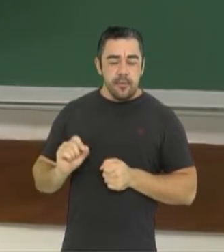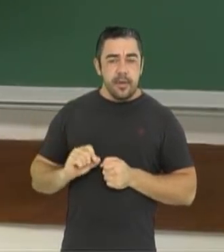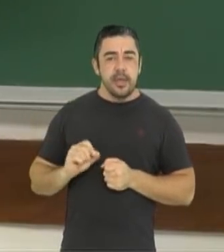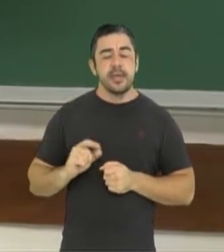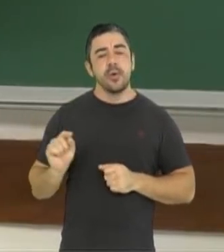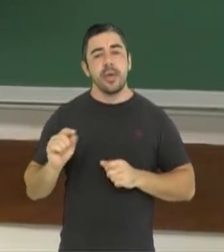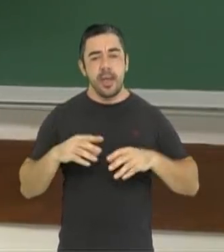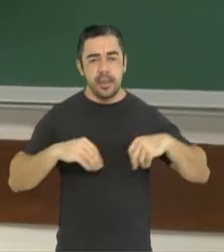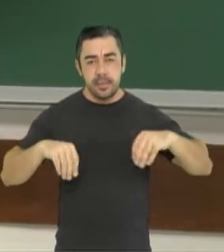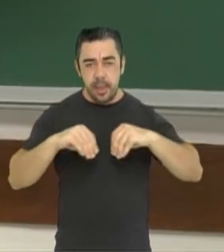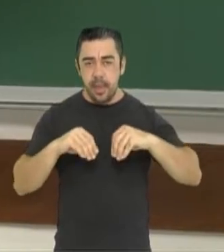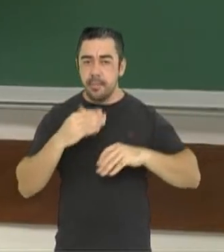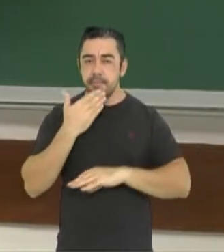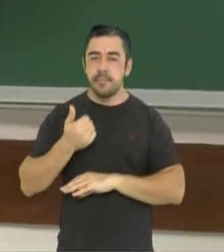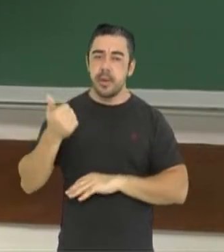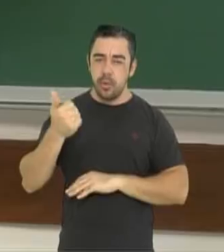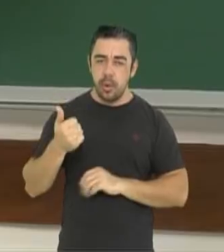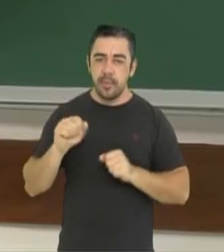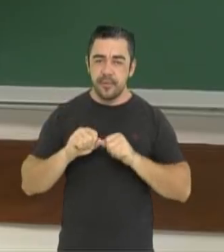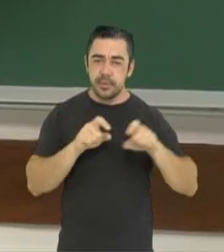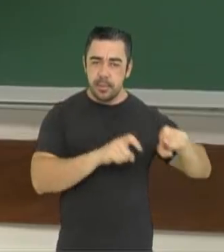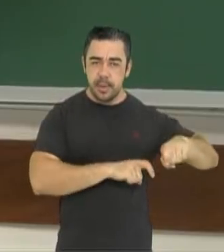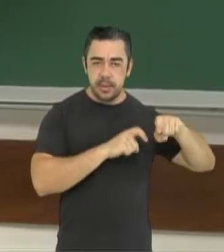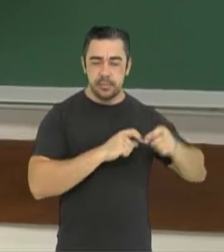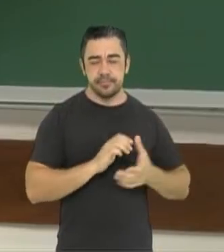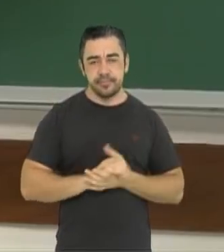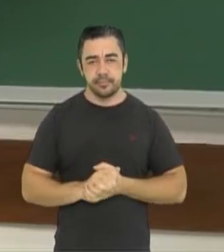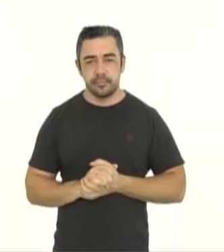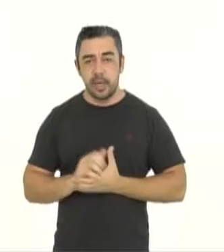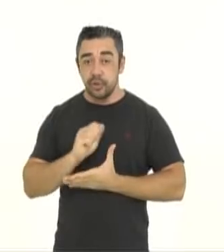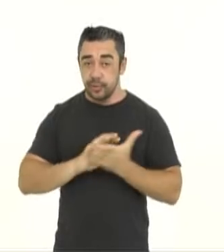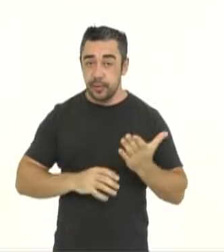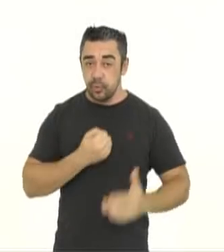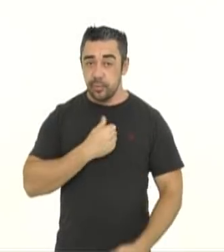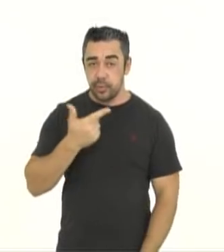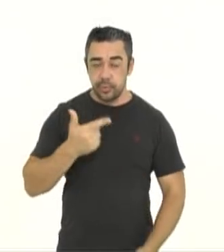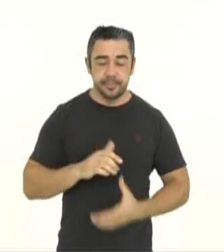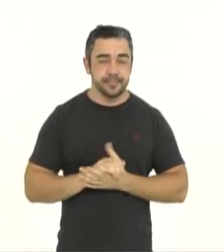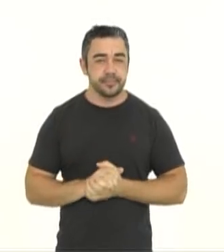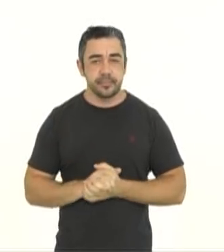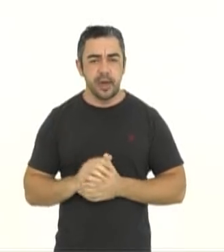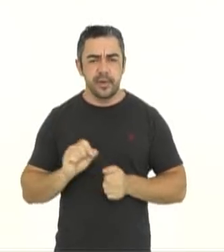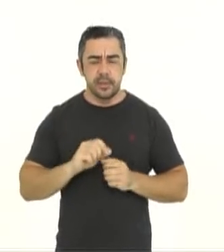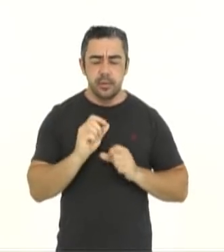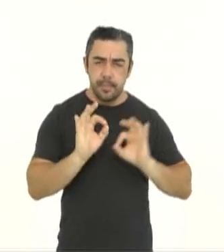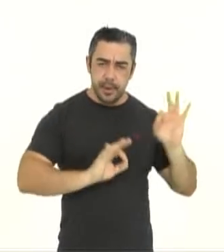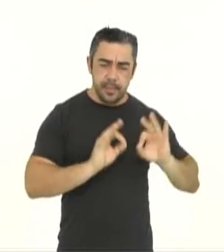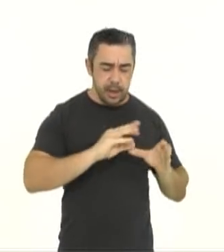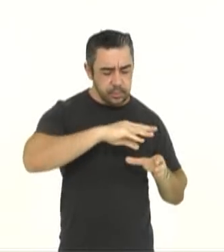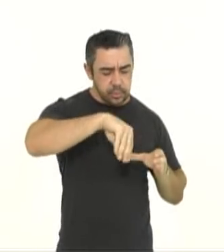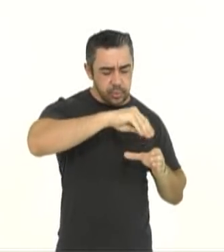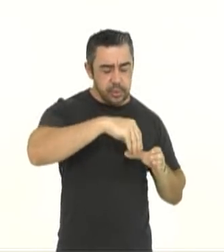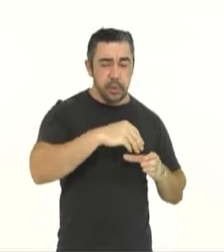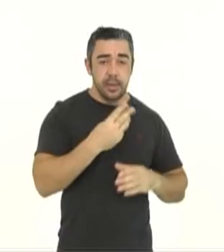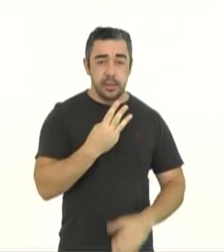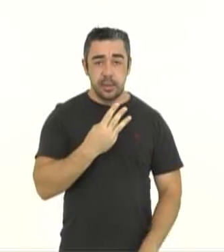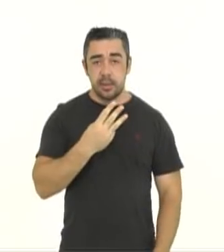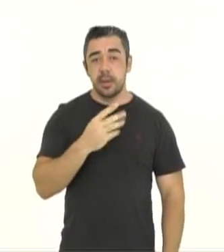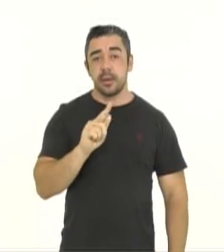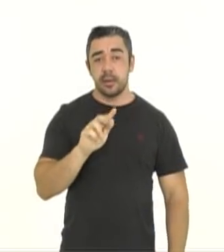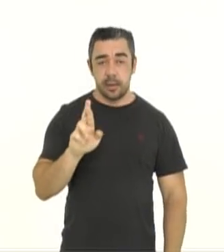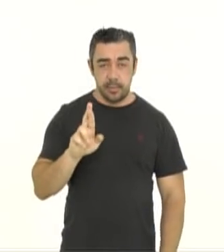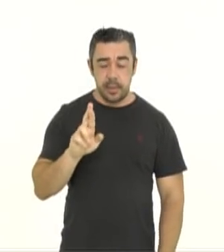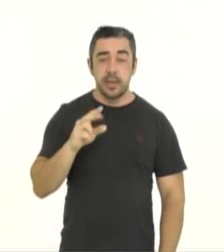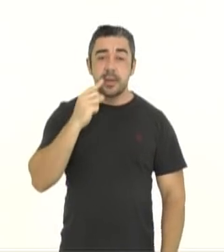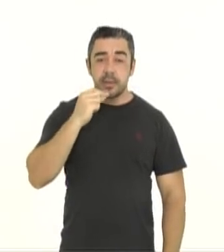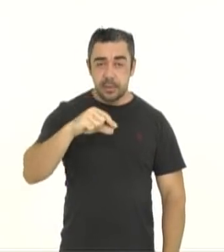aí mais fértil, ok? Vamos para a atividade 2. Uma solução foi preparada misturando-se 30 gramas de um